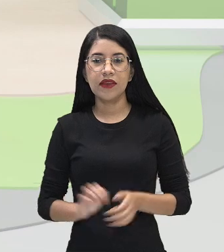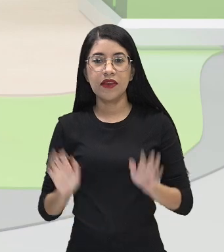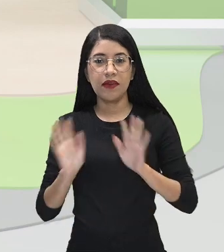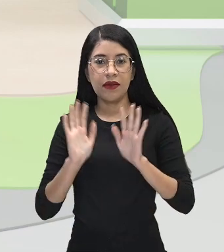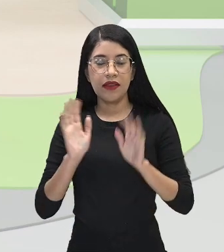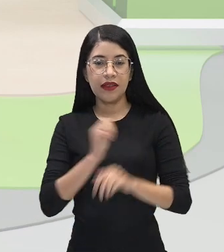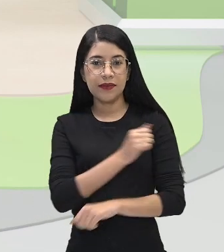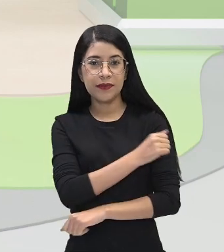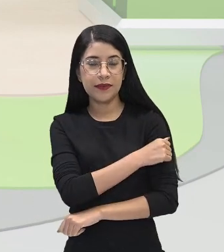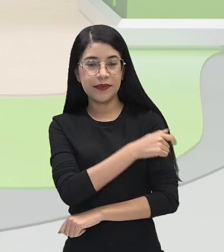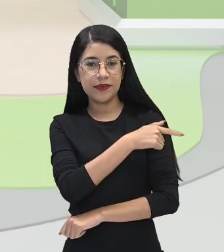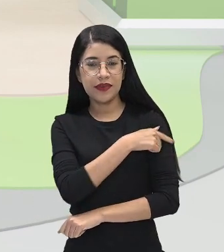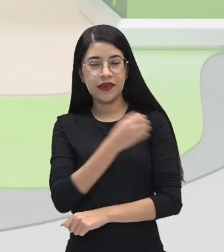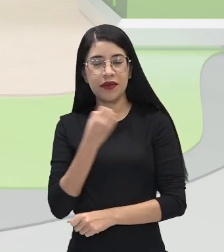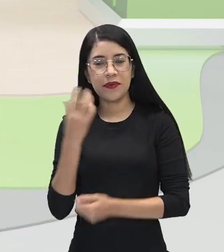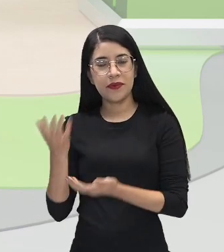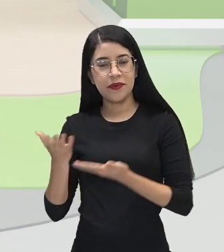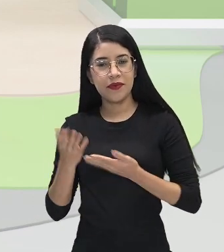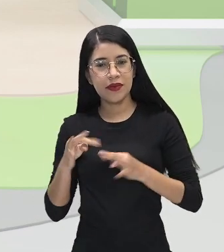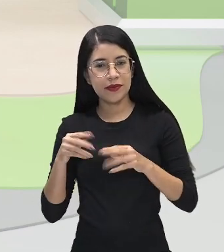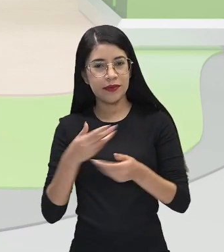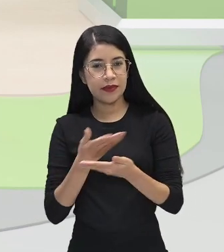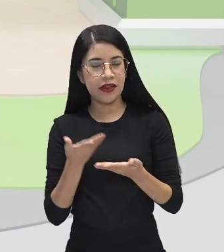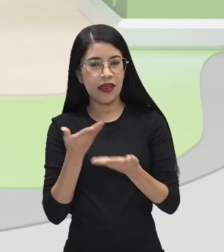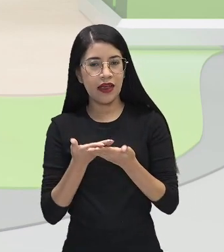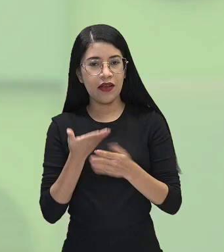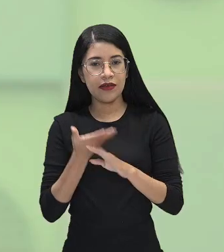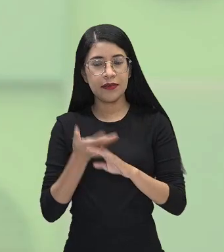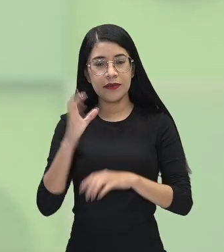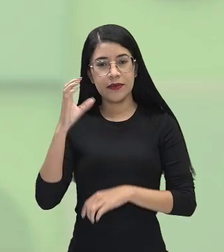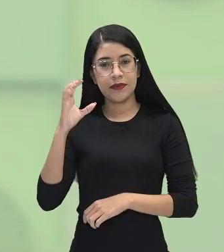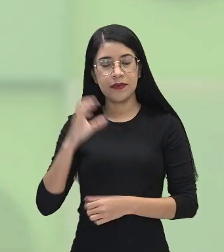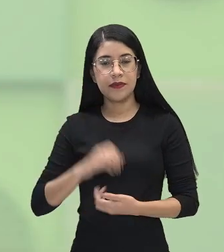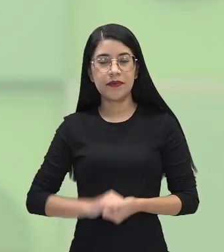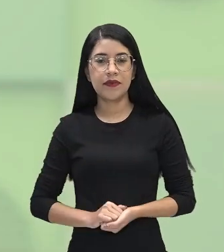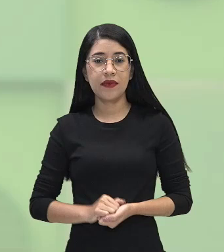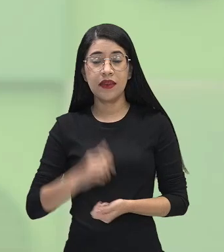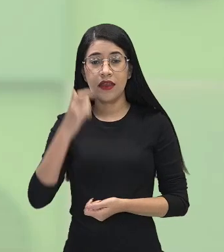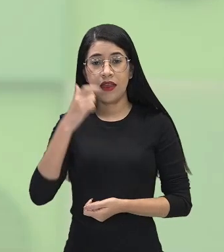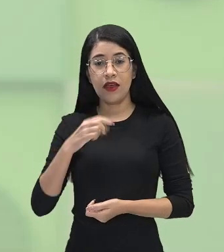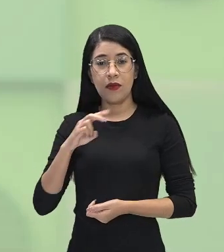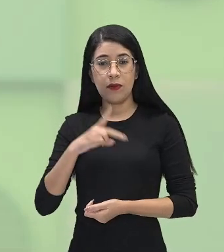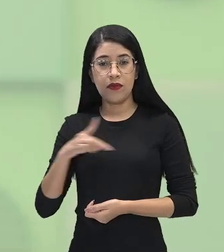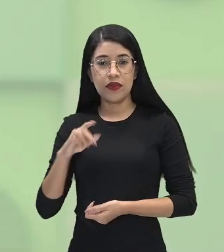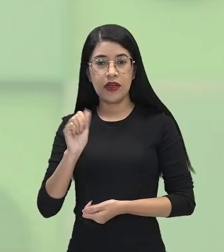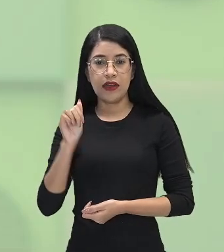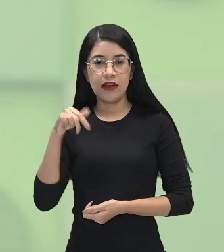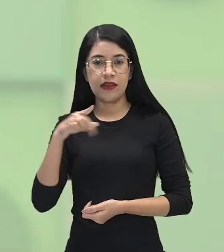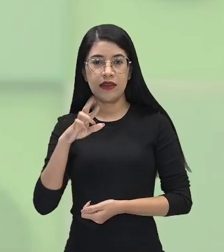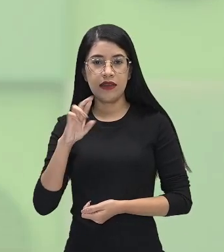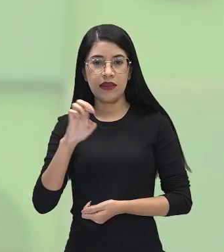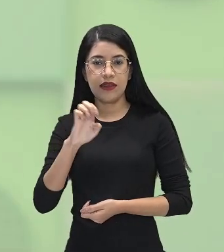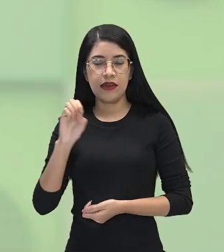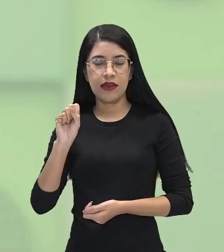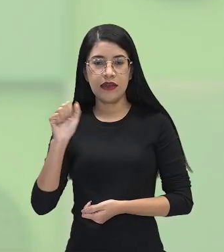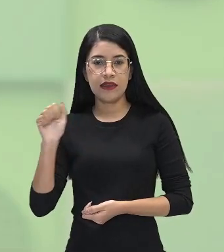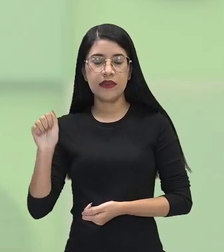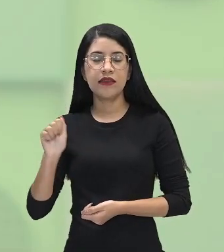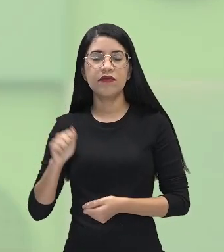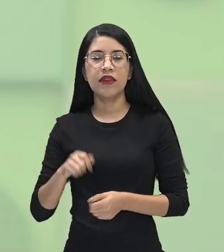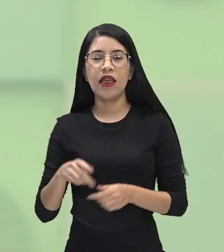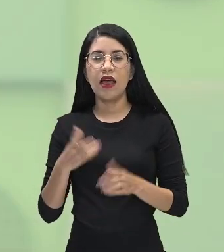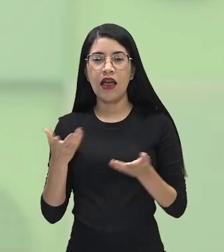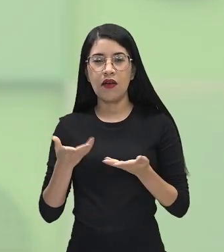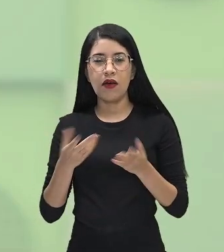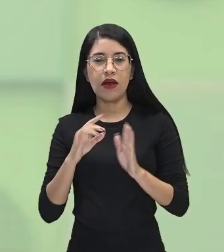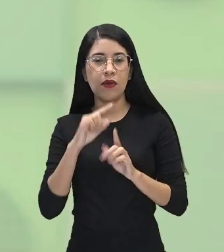Olá, alunos do sétimo ano, sejam muito bem-vindos a mais uma aula de ciências. Eu sou a professora Andressa Primavera e nesse momento nós vamos ver